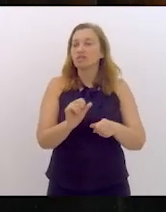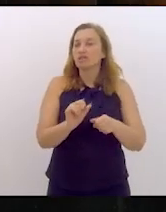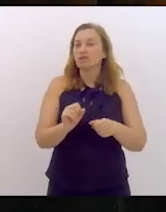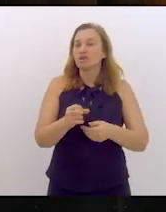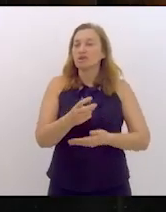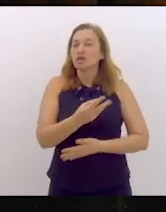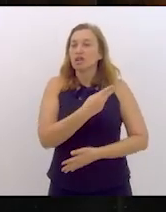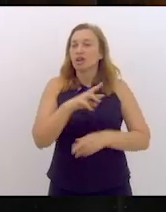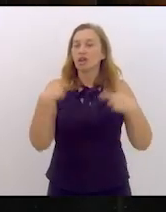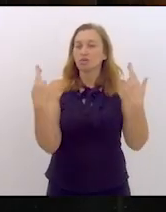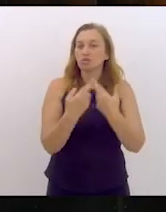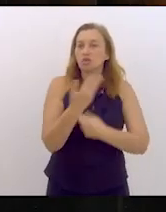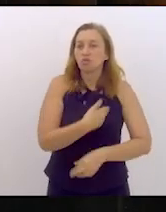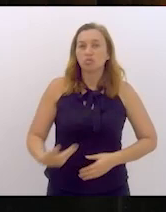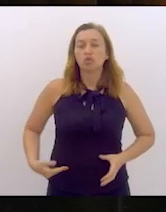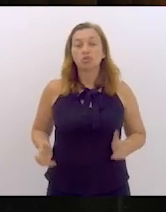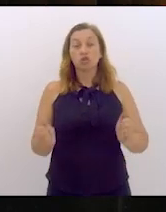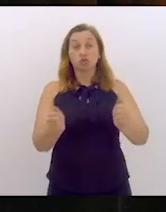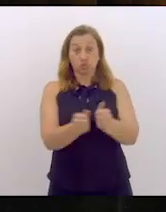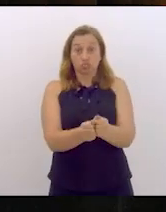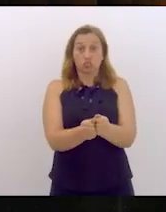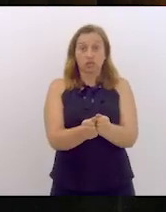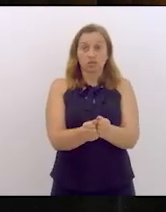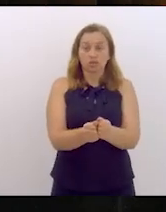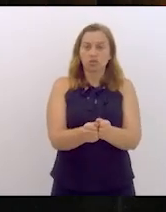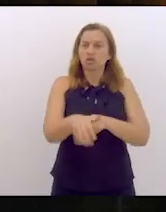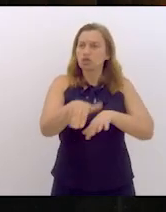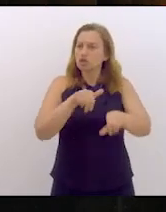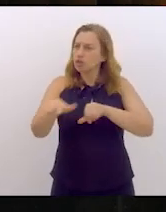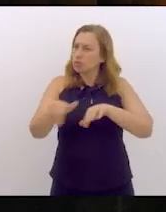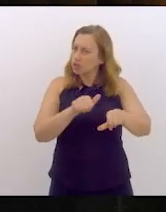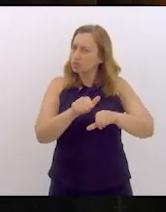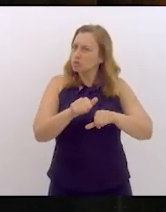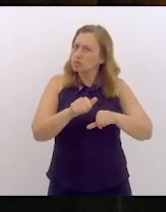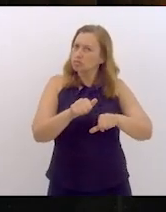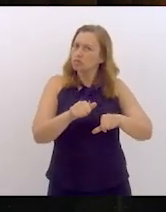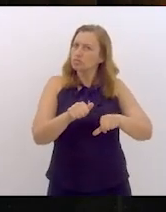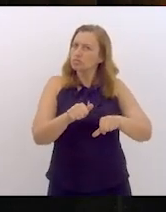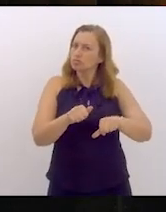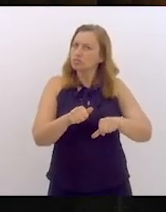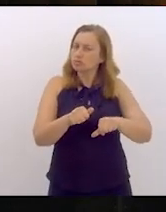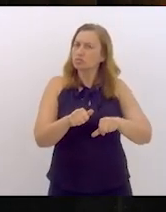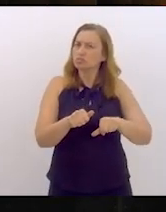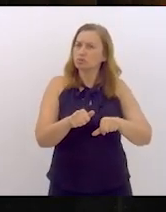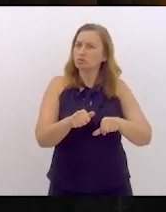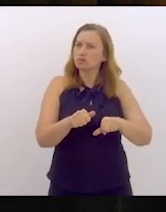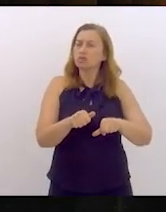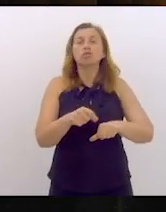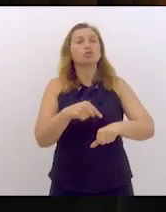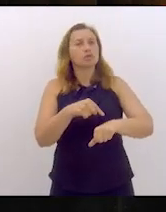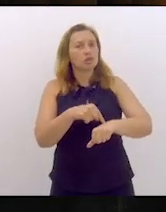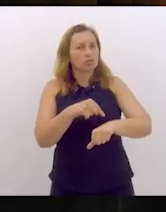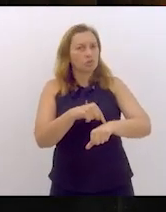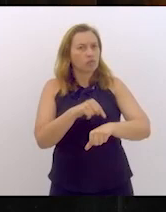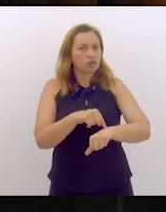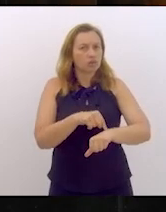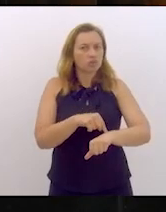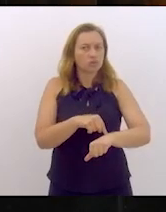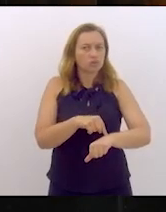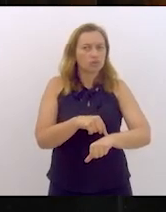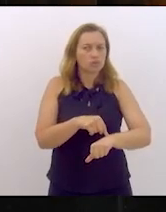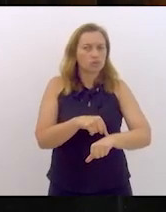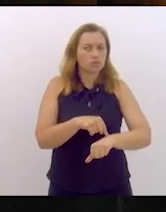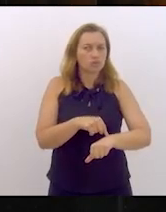pública conjunta convocando até mesmo naquela oportunidade